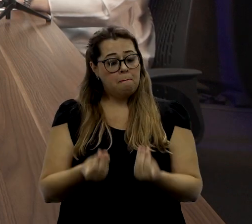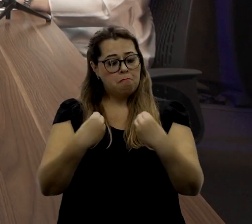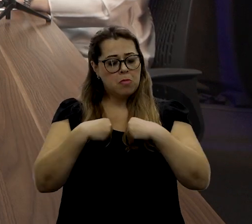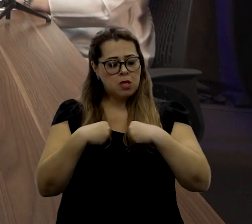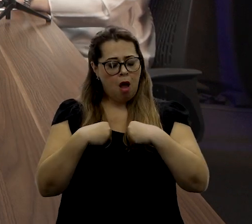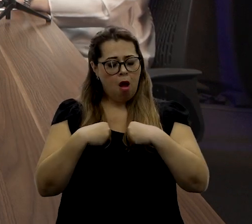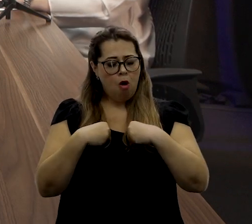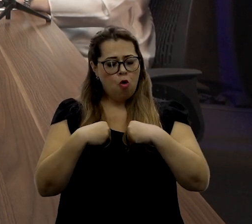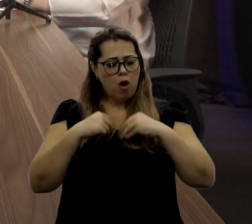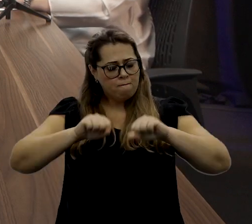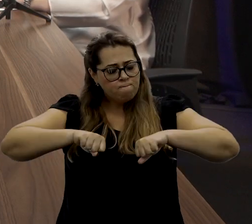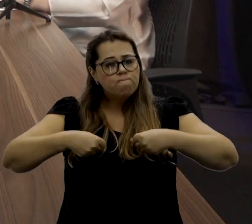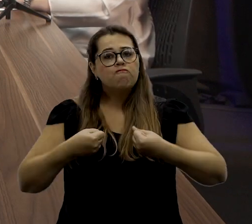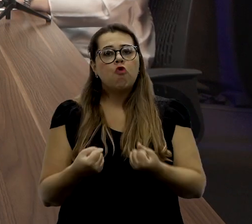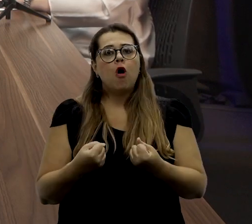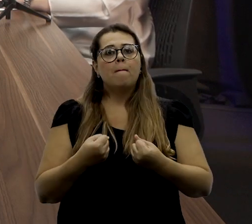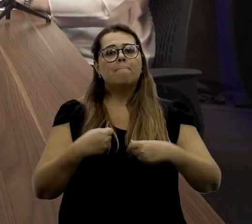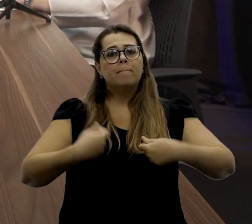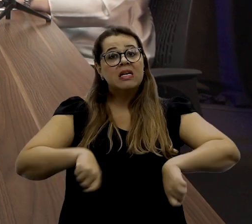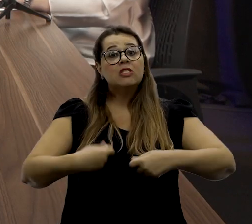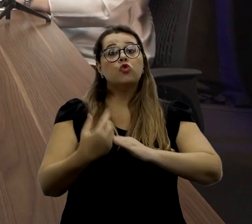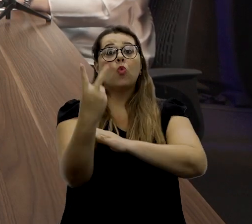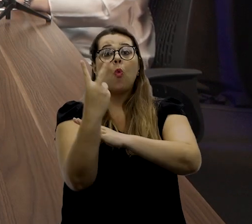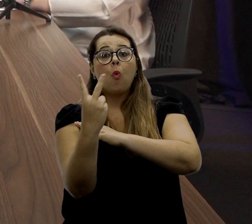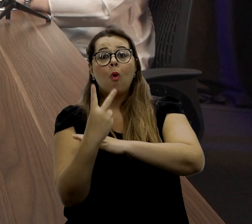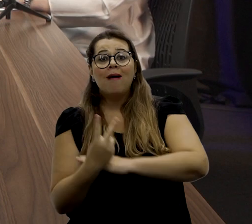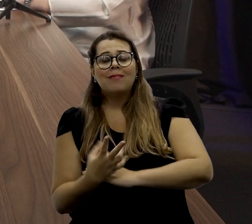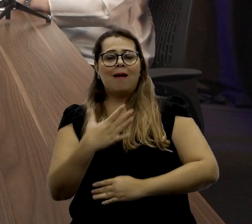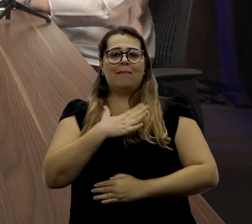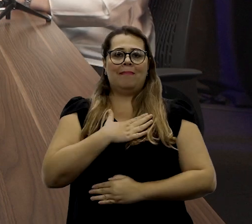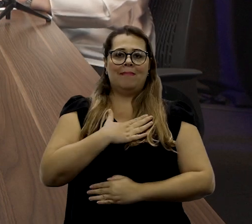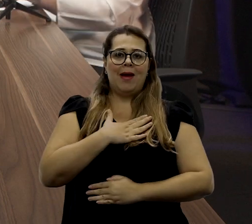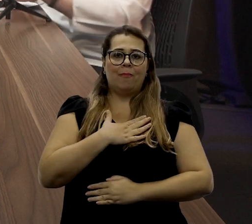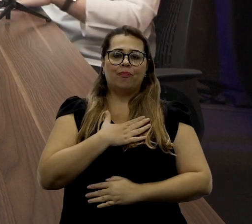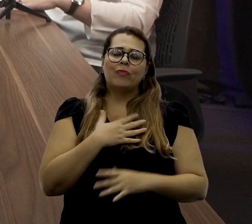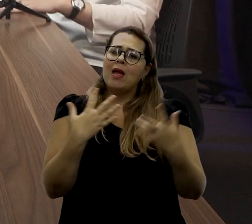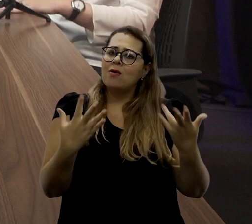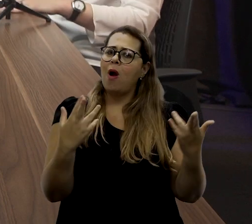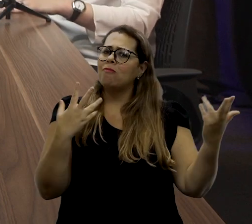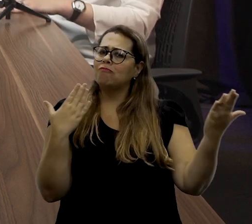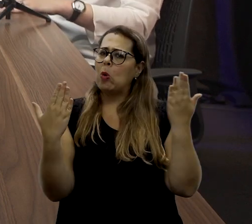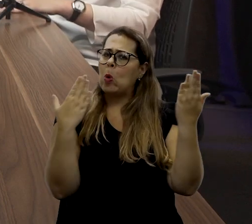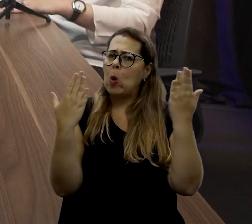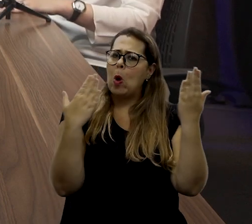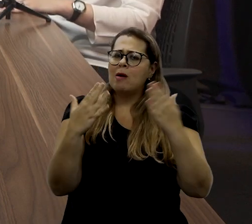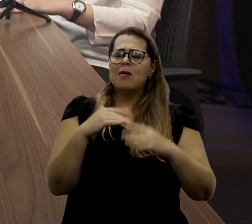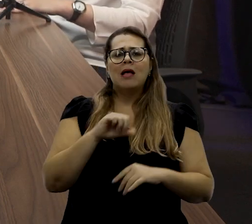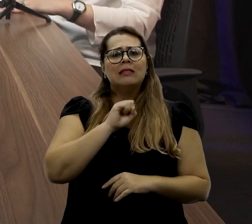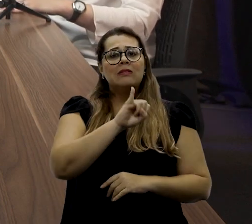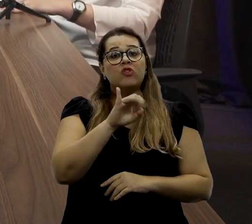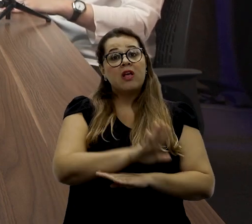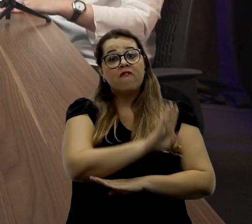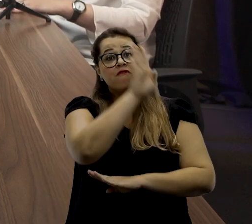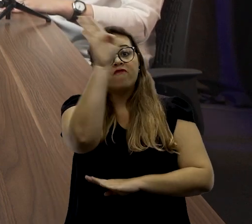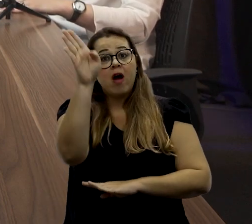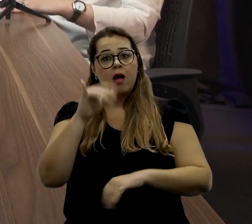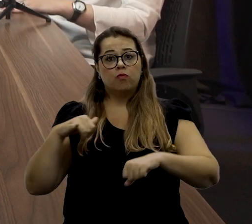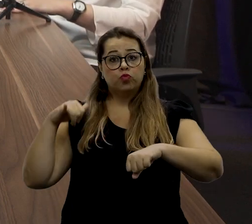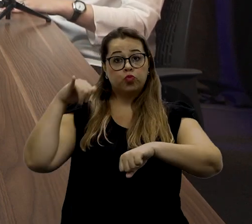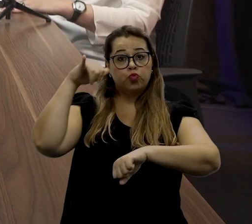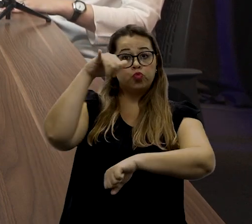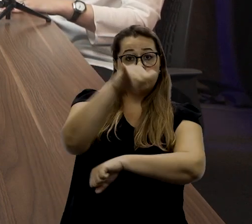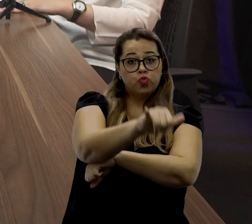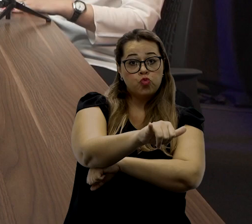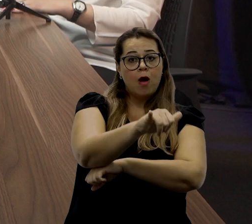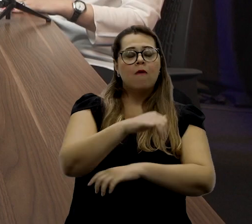cuidar de mim. Sabe, Marilene? Quem anda de avião sabe muito bem disso, né? Você que tem filho de 5, 6 aninhos, você pega um avião, né? For pra praia